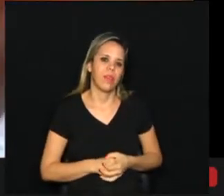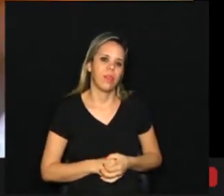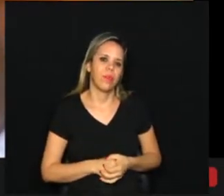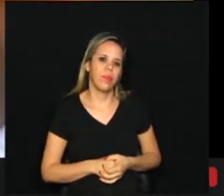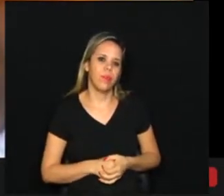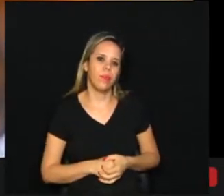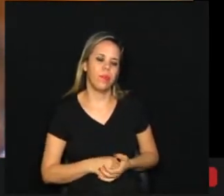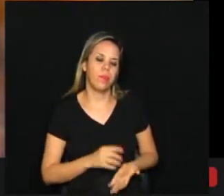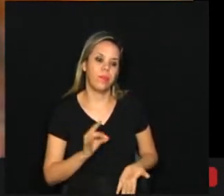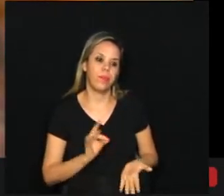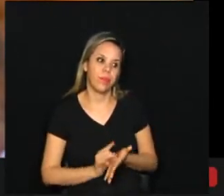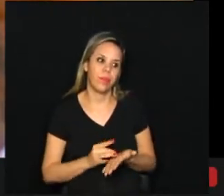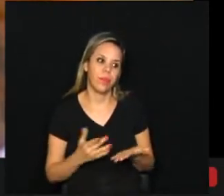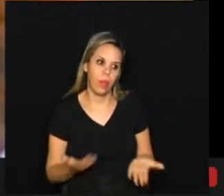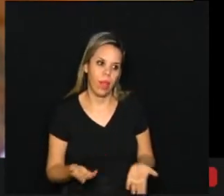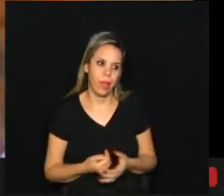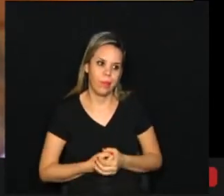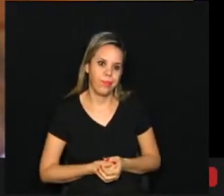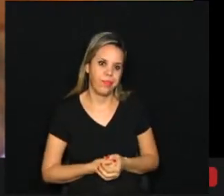De fato,